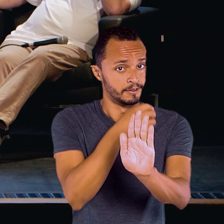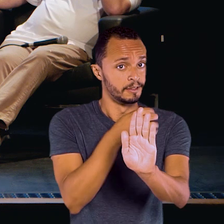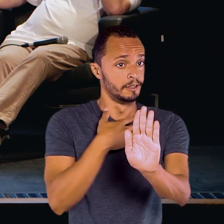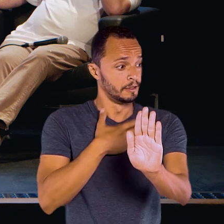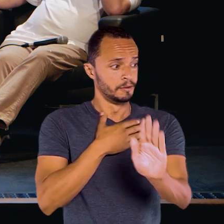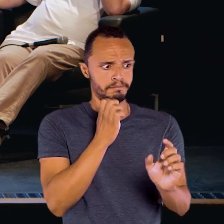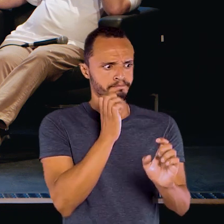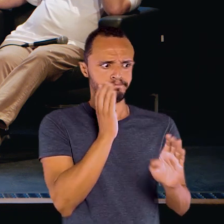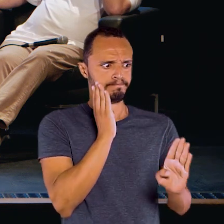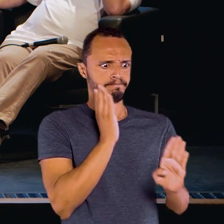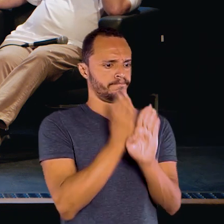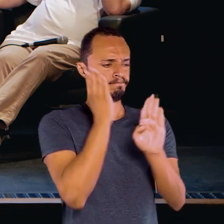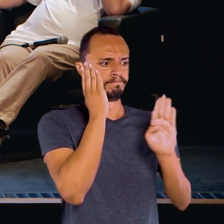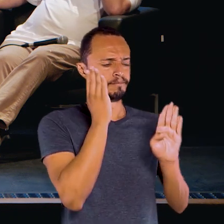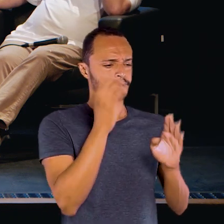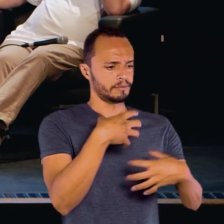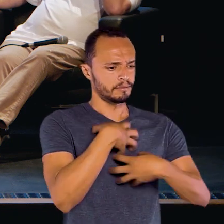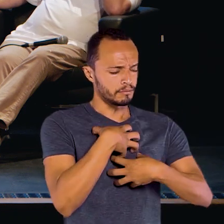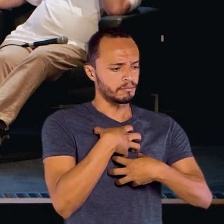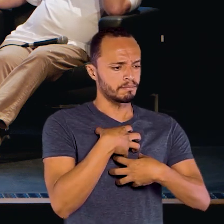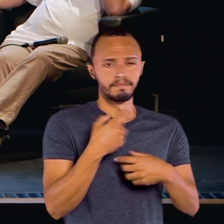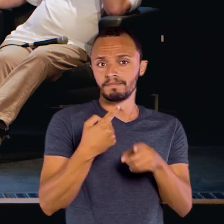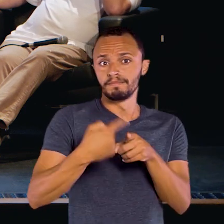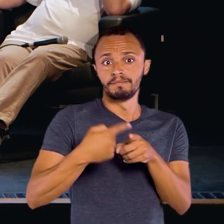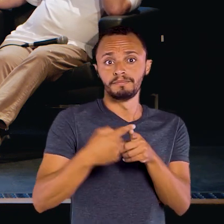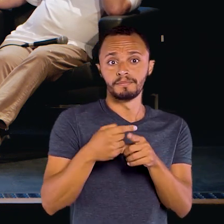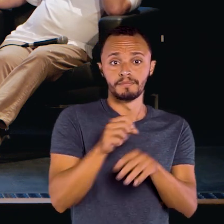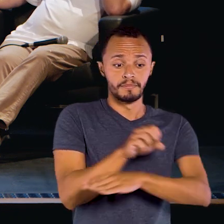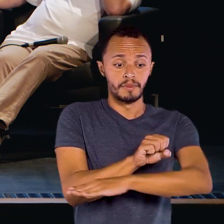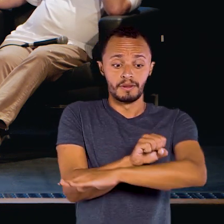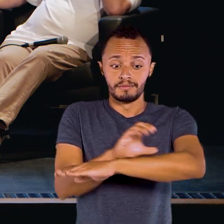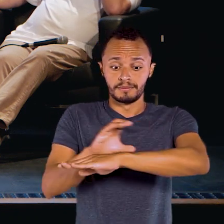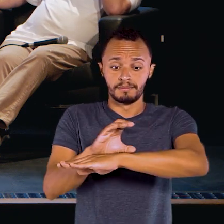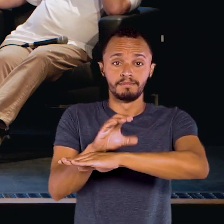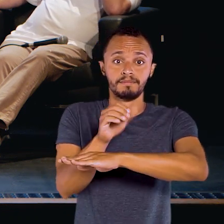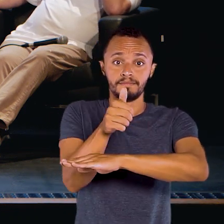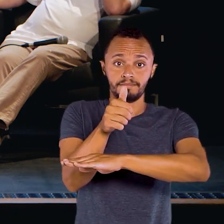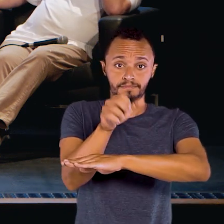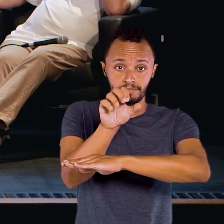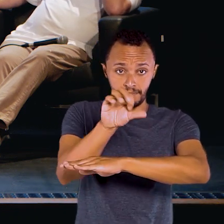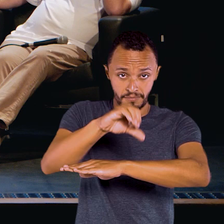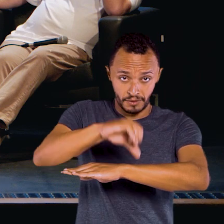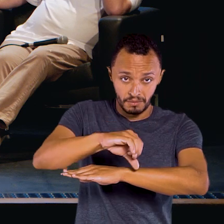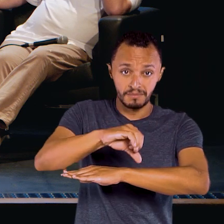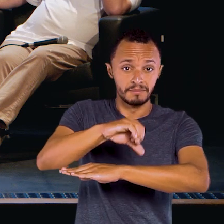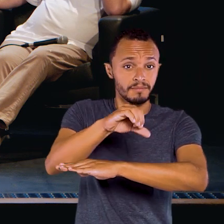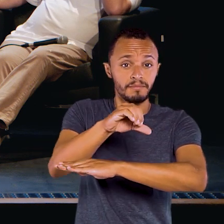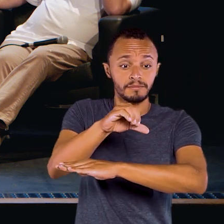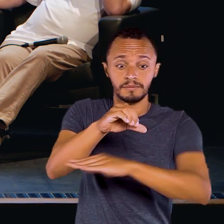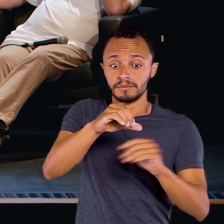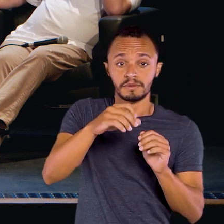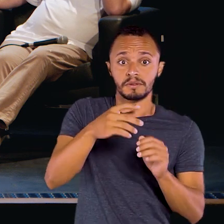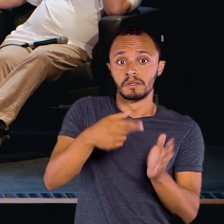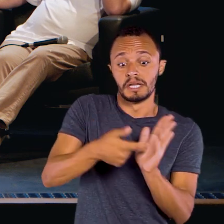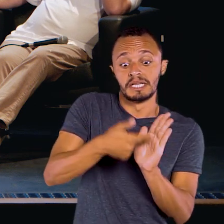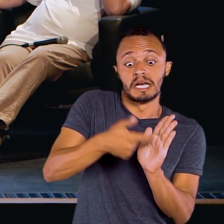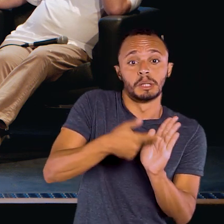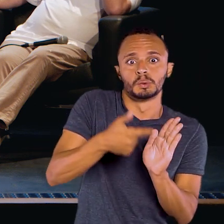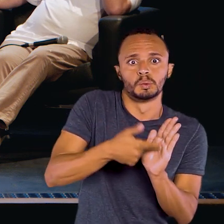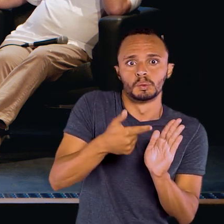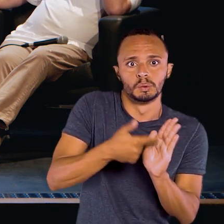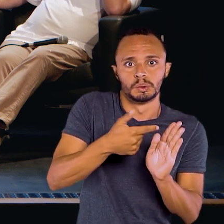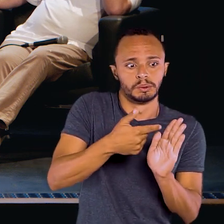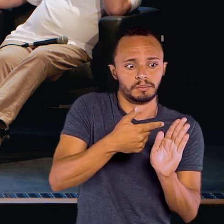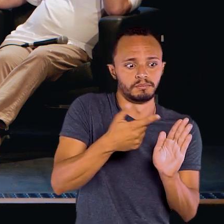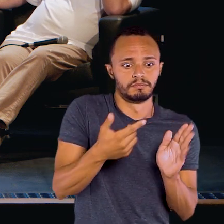Sobre a questão do século XIX. Eu sou especialista em século XIX, literatura, mas eu acho que